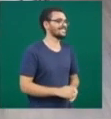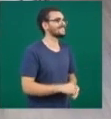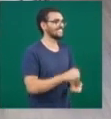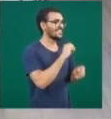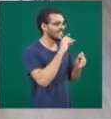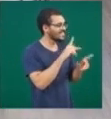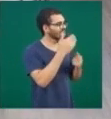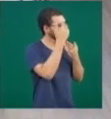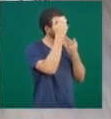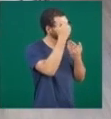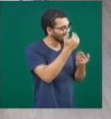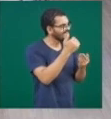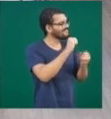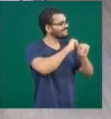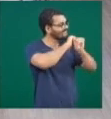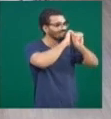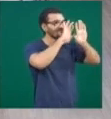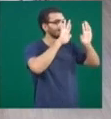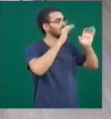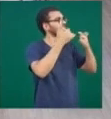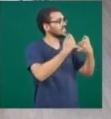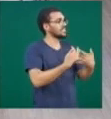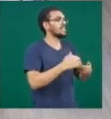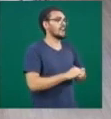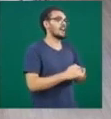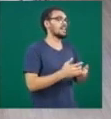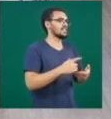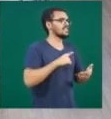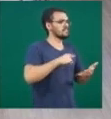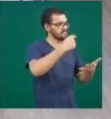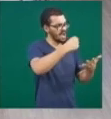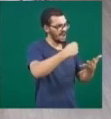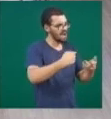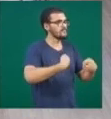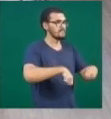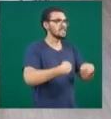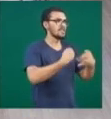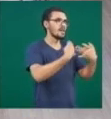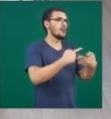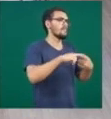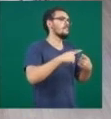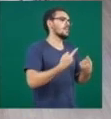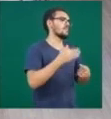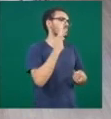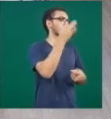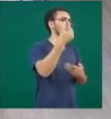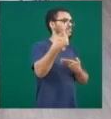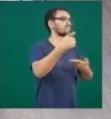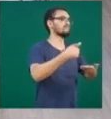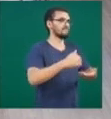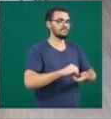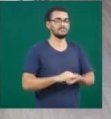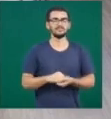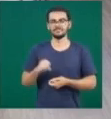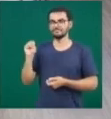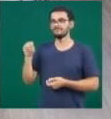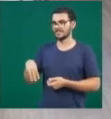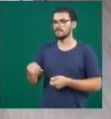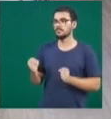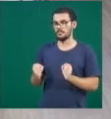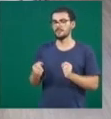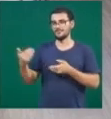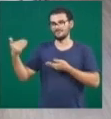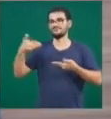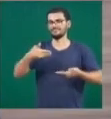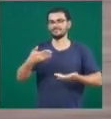pelos esclarecimentos. Tem muita coisa para ser falada, mas em outra oportunidade a gente conversa. Havendo, então, novas oportunidades, é só me chamar que eu venho aqui para vocês. Obrigada, tá? Viu, pela participação,